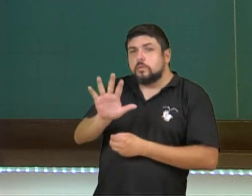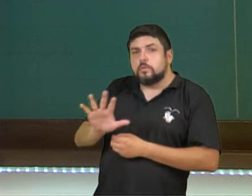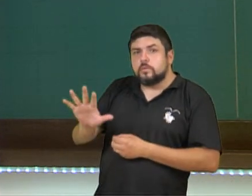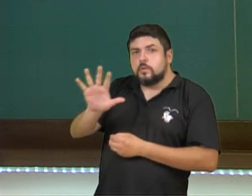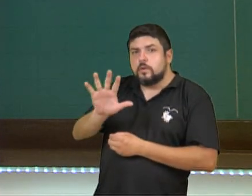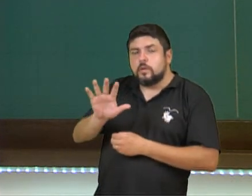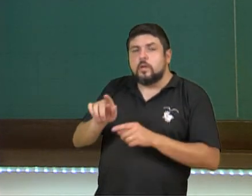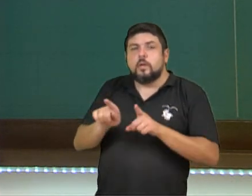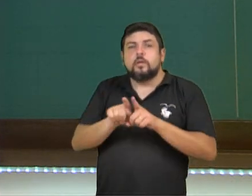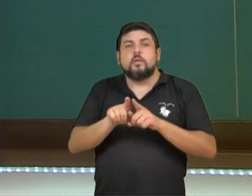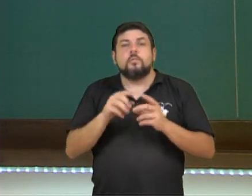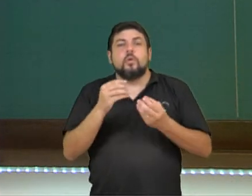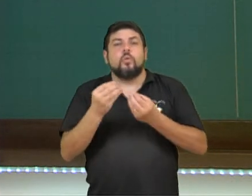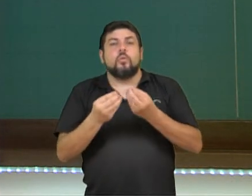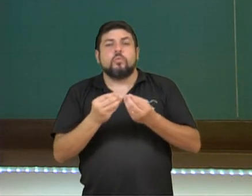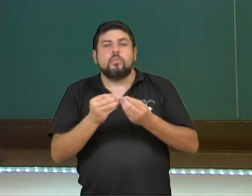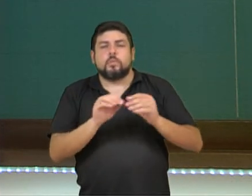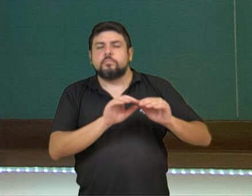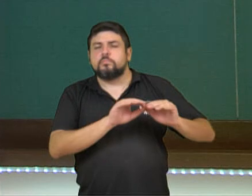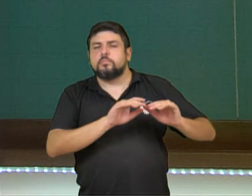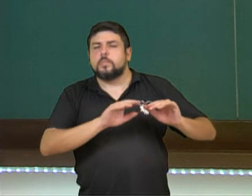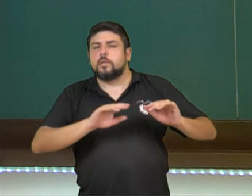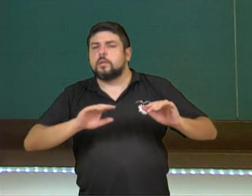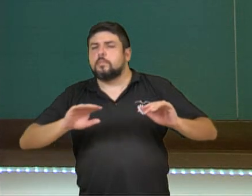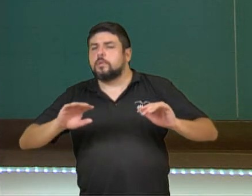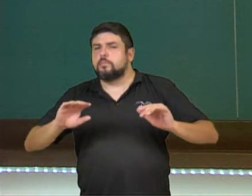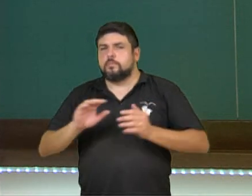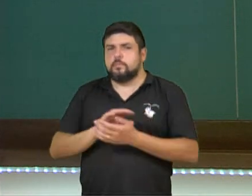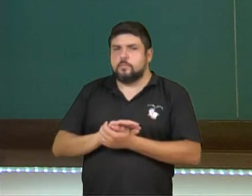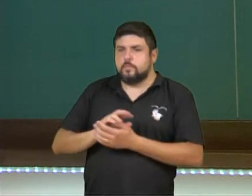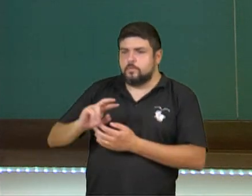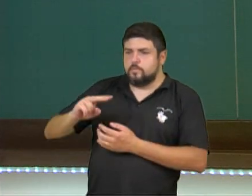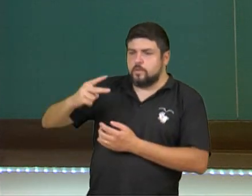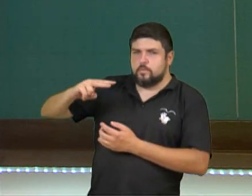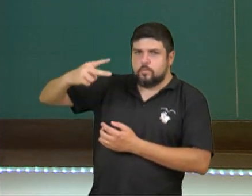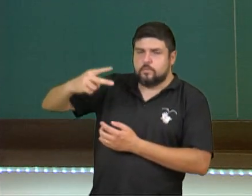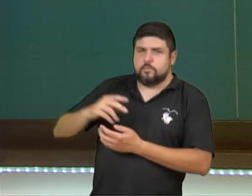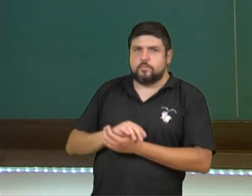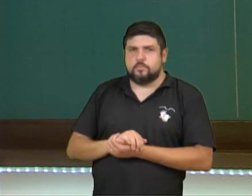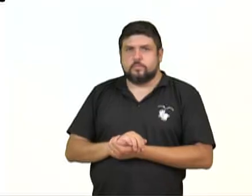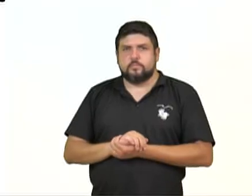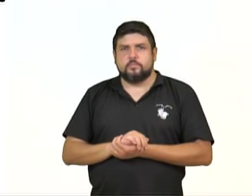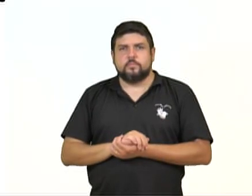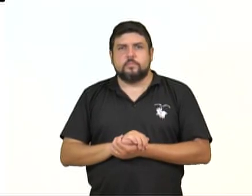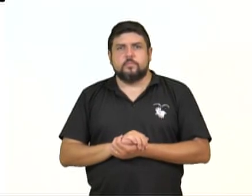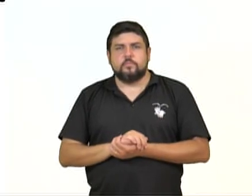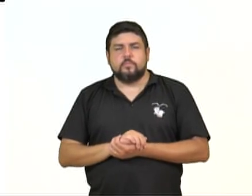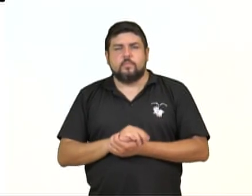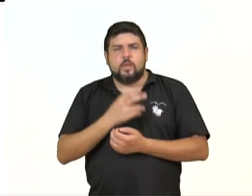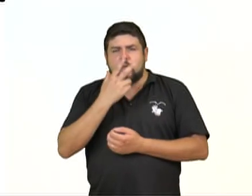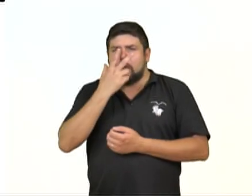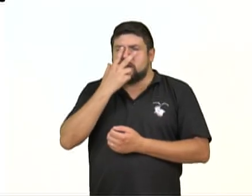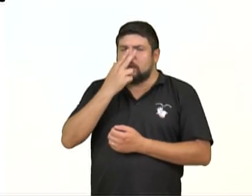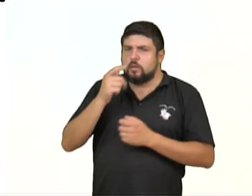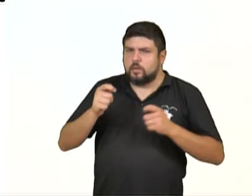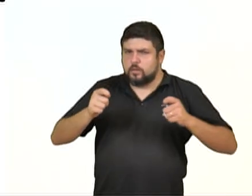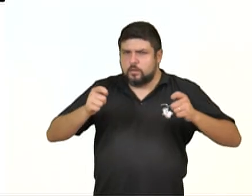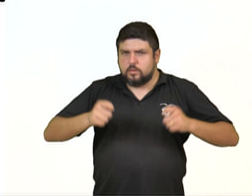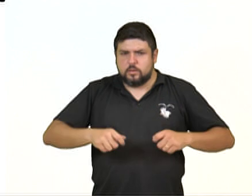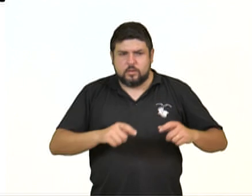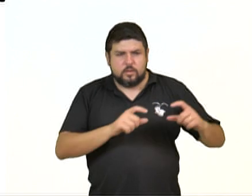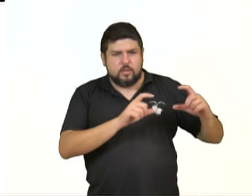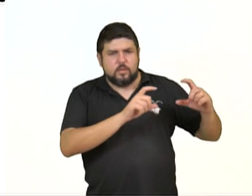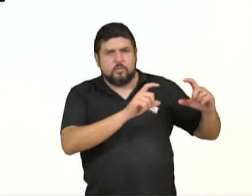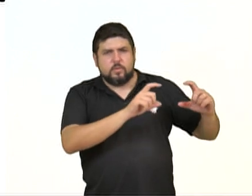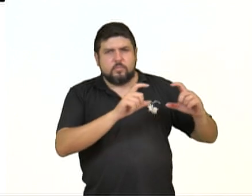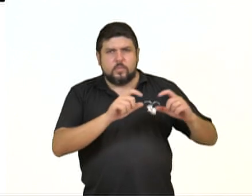da diferença de dois termos. Então vamos lá. Será possível encontrar casos particulares do produto notável